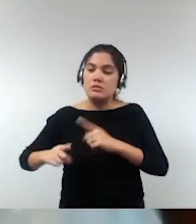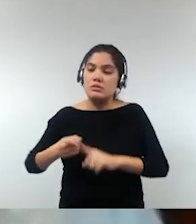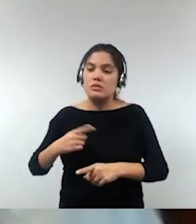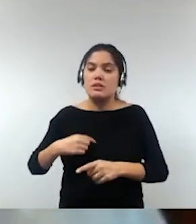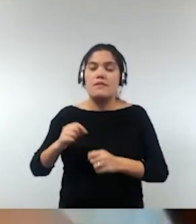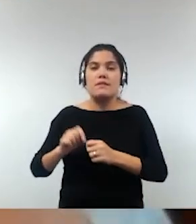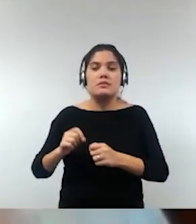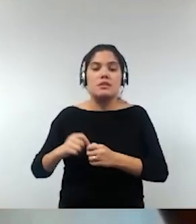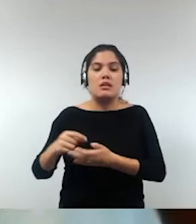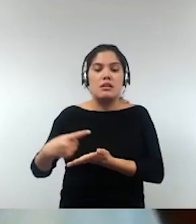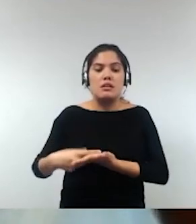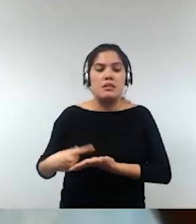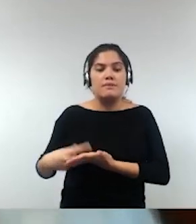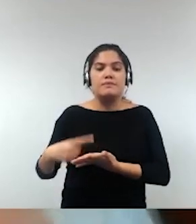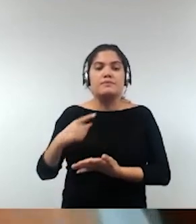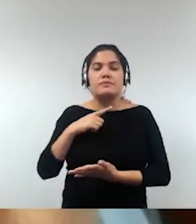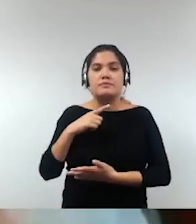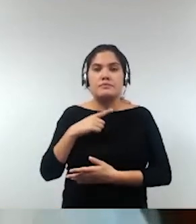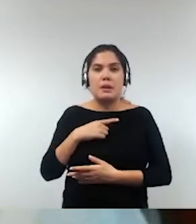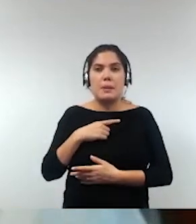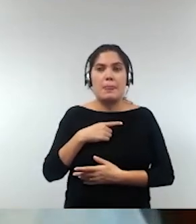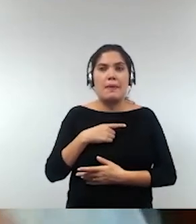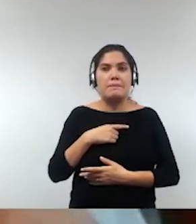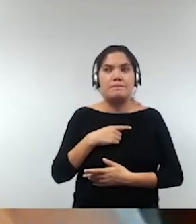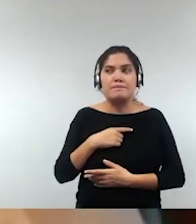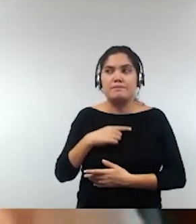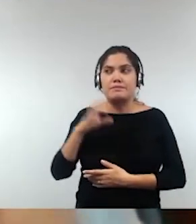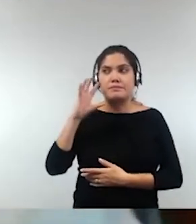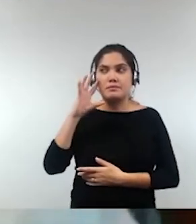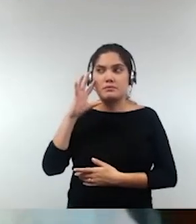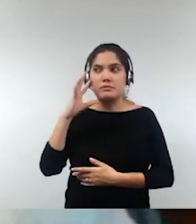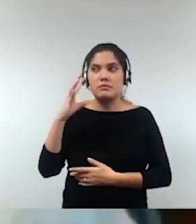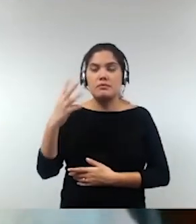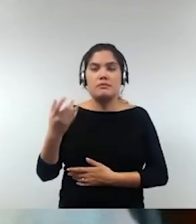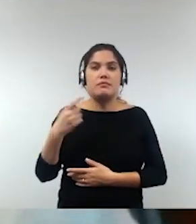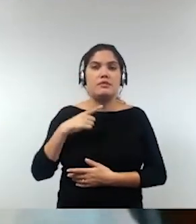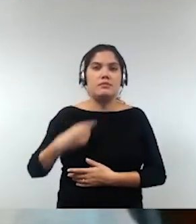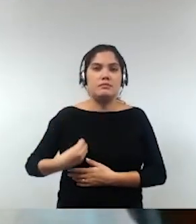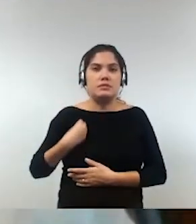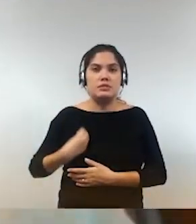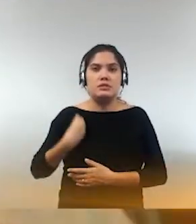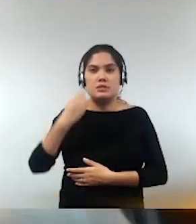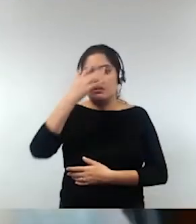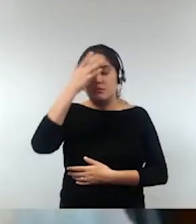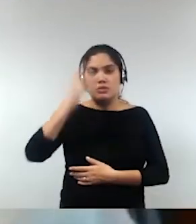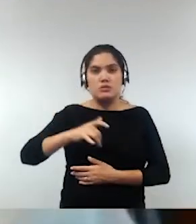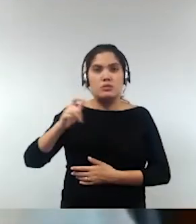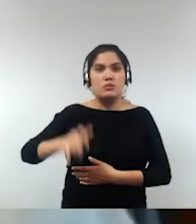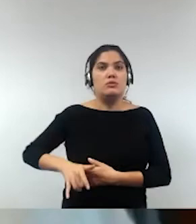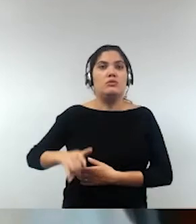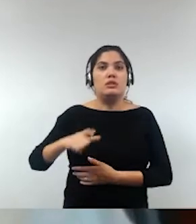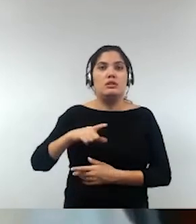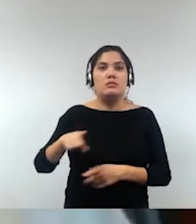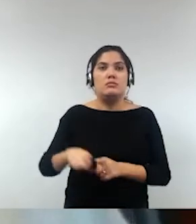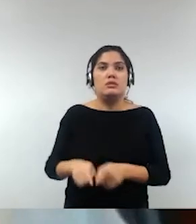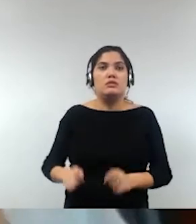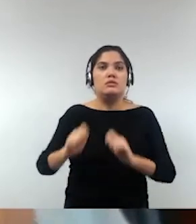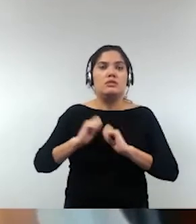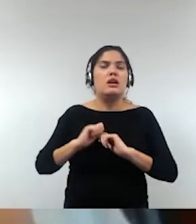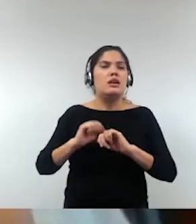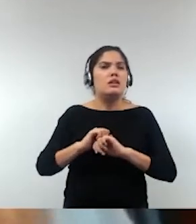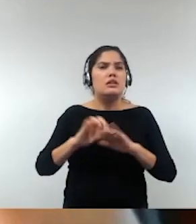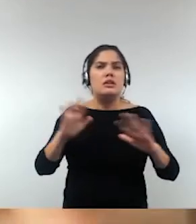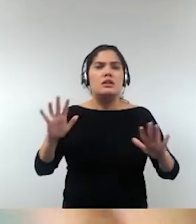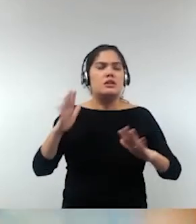fazer questão de haver a intermediação, a presença de um terceiro, porque essa presença de um terceiro dá também muita clareza